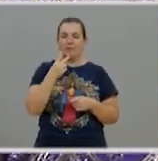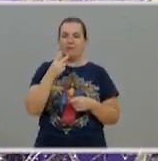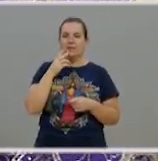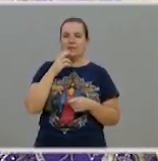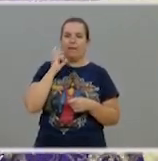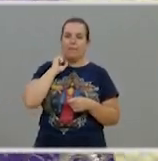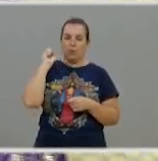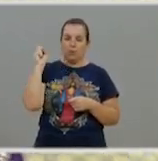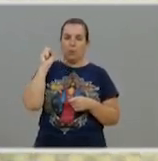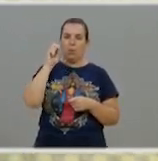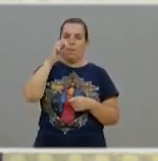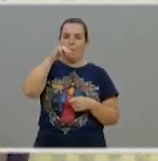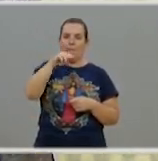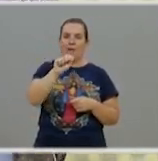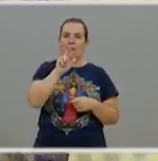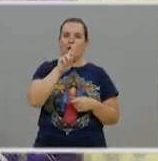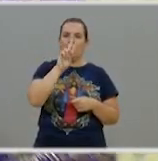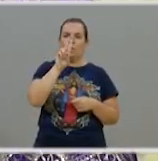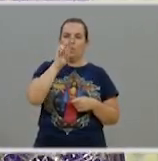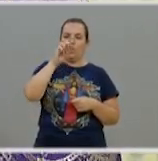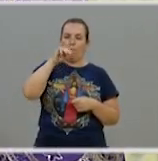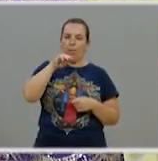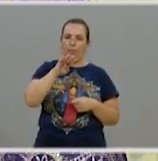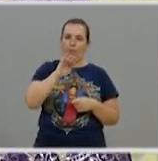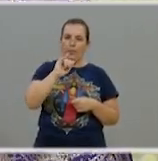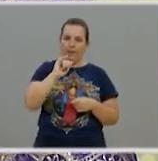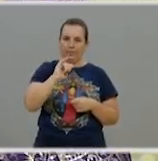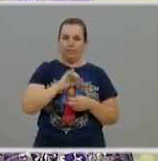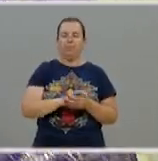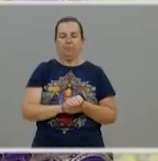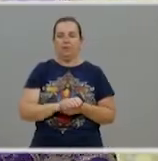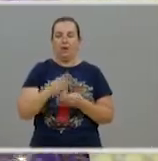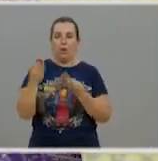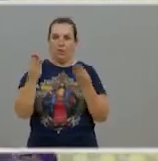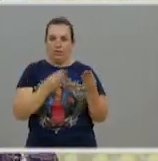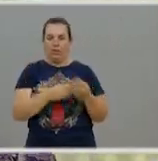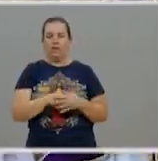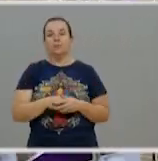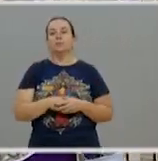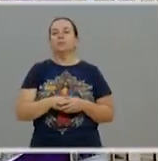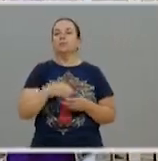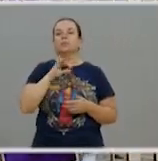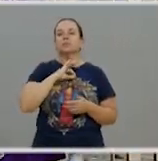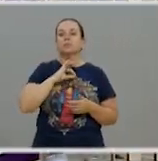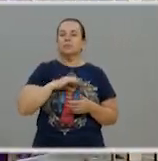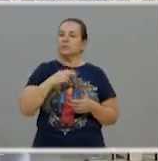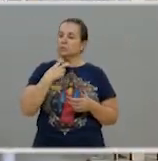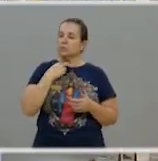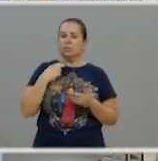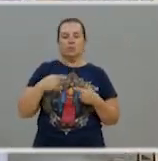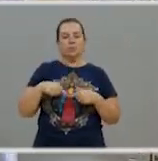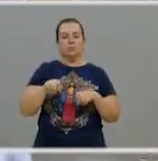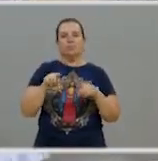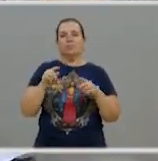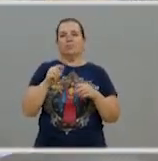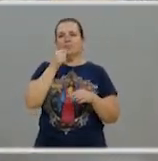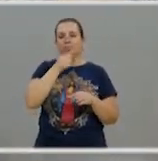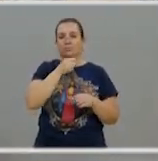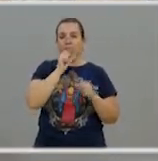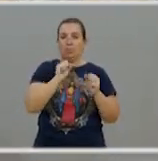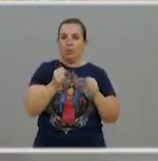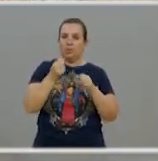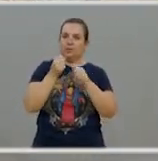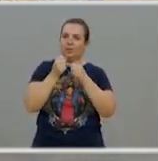Expo Center, em Curitiba. Você vem, é nosso convidado. Padre, eu não vou poder ir no retiro. Pode acompanhar ao